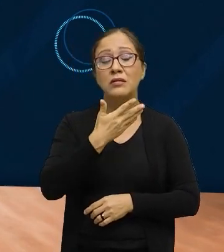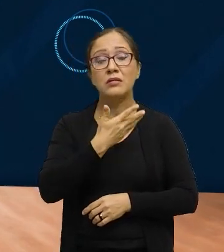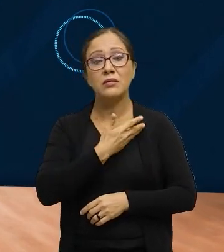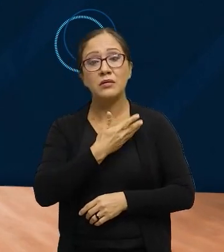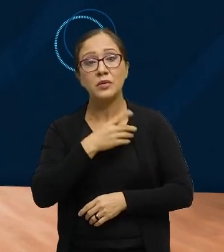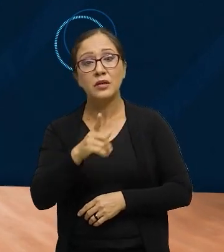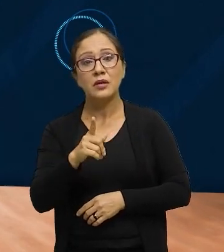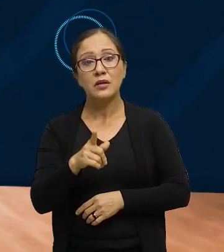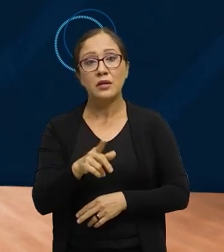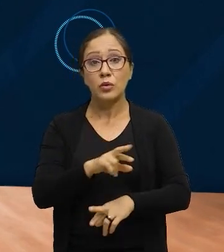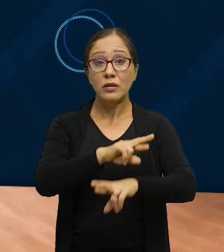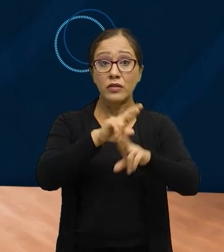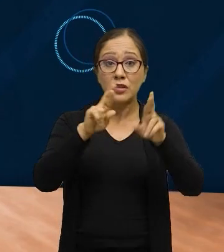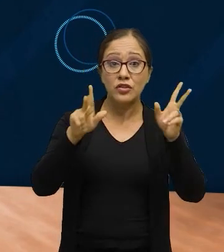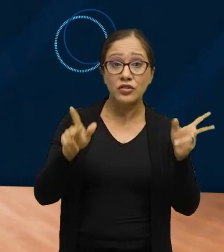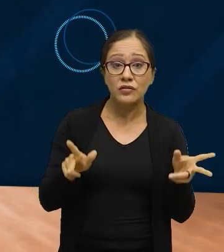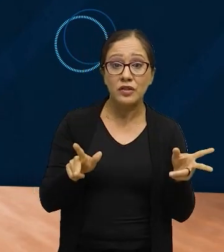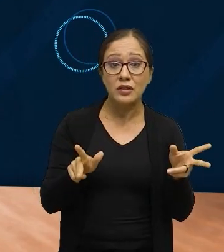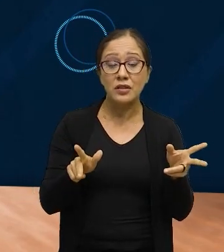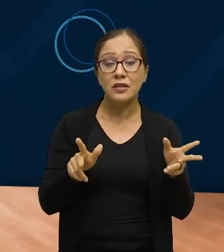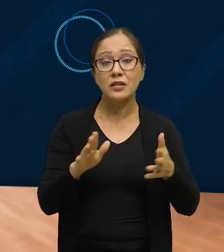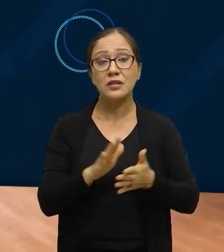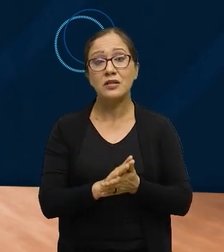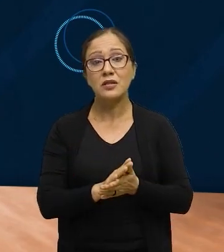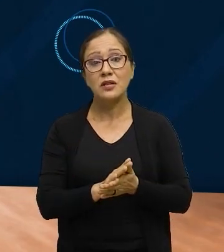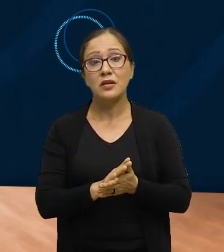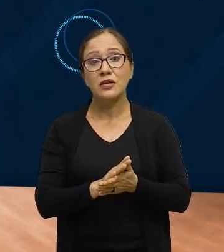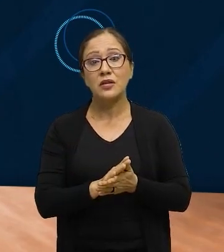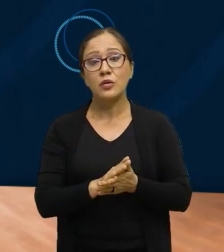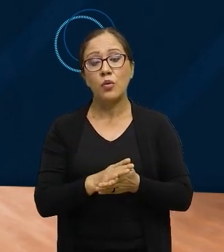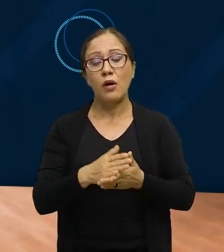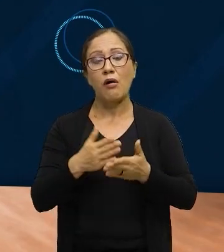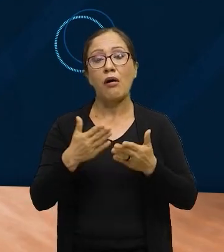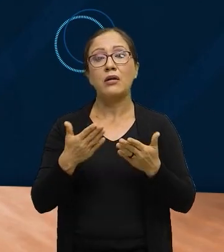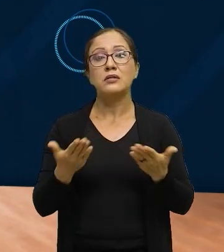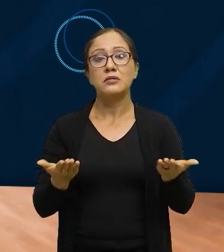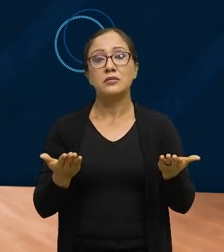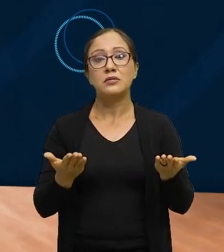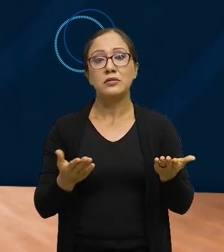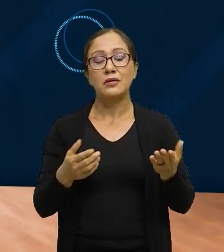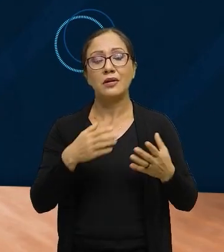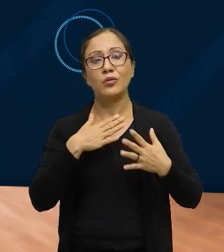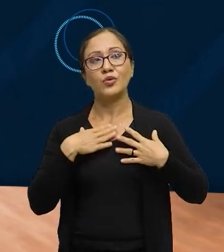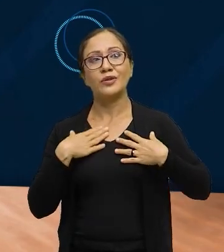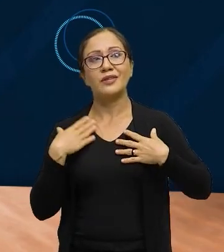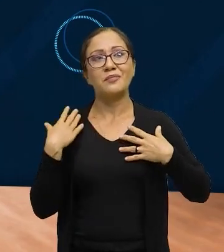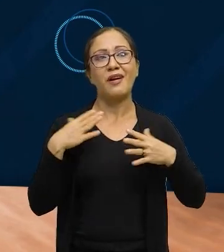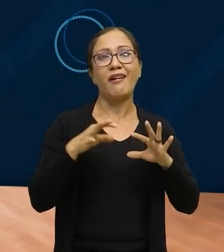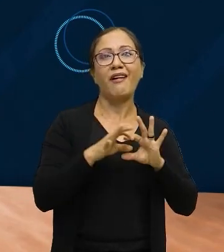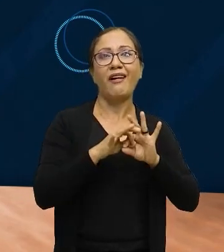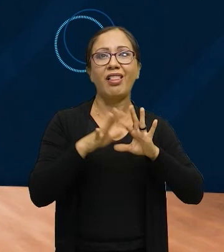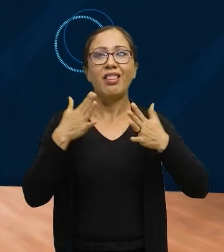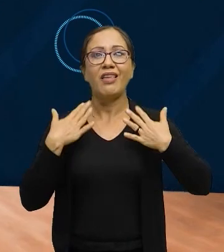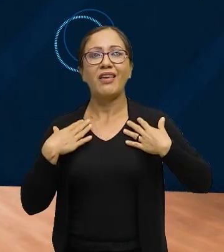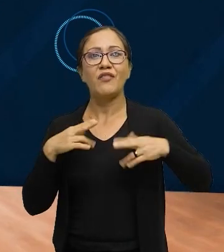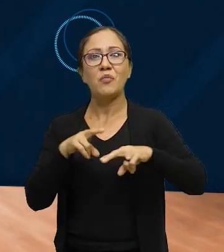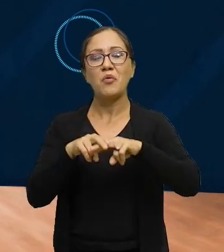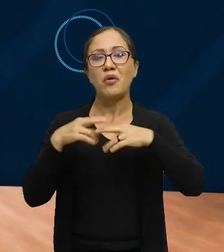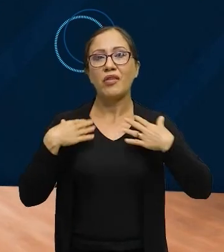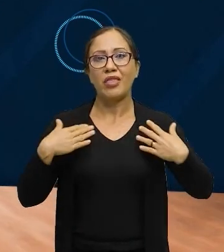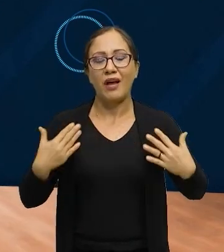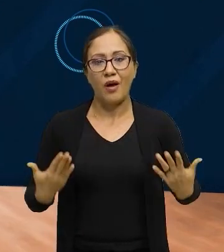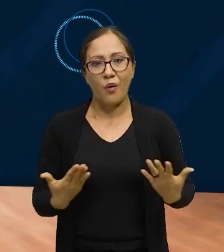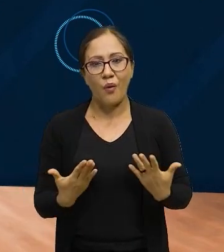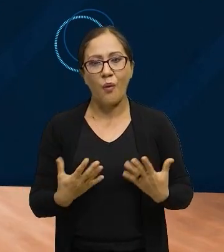houve diferenças entre o quanto a postura de um era despojada por causa da roupa, por causa